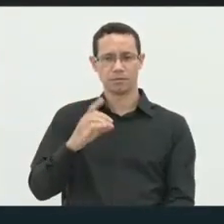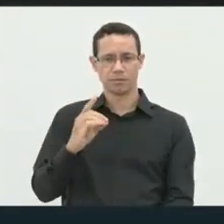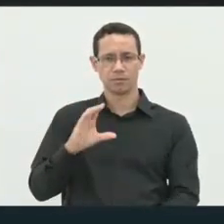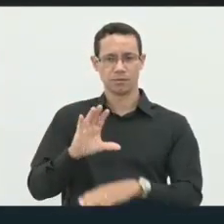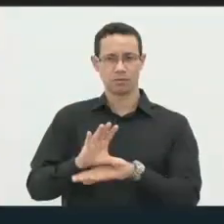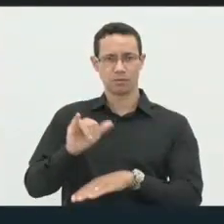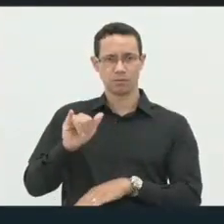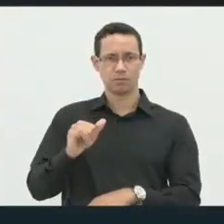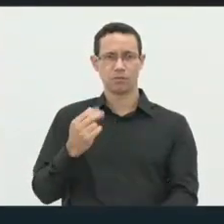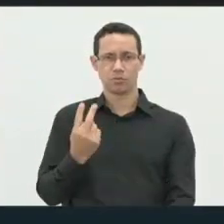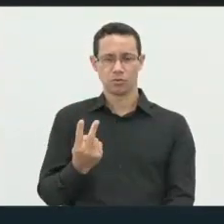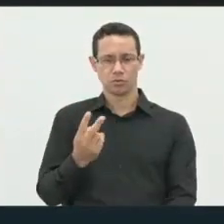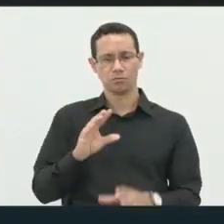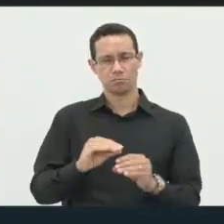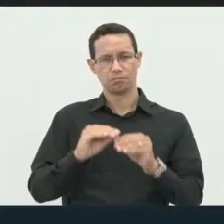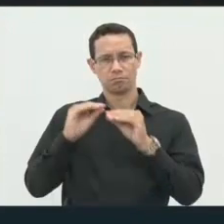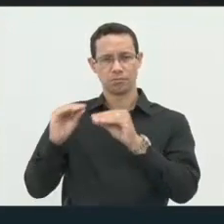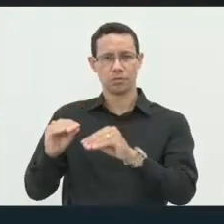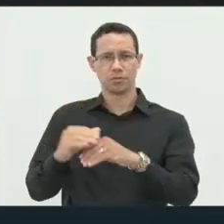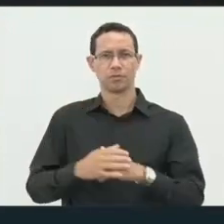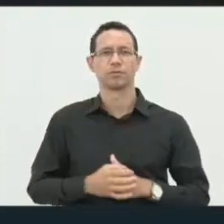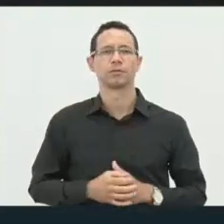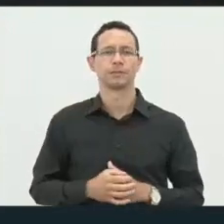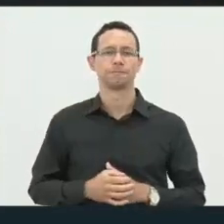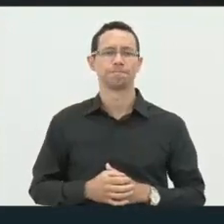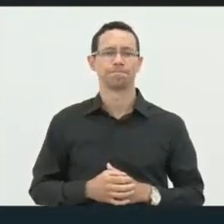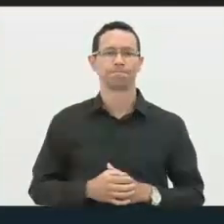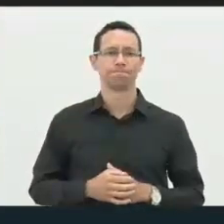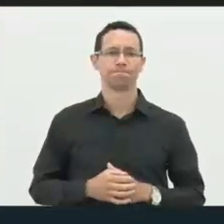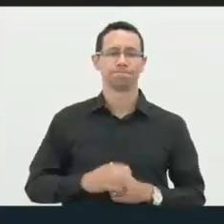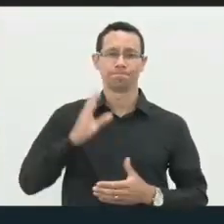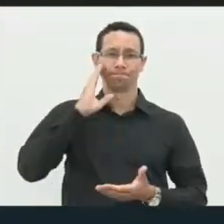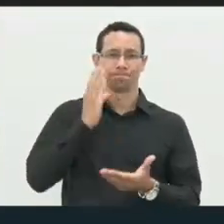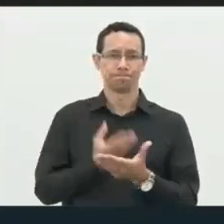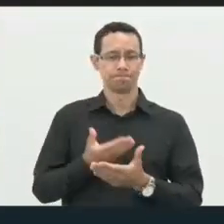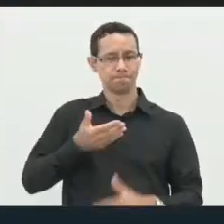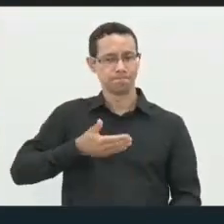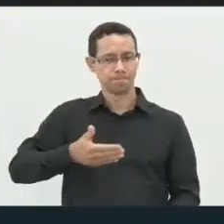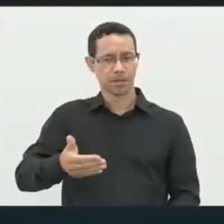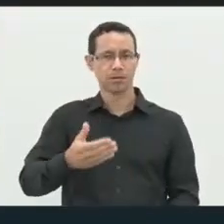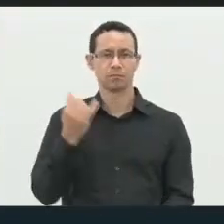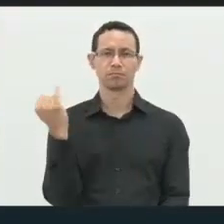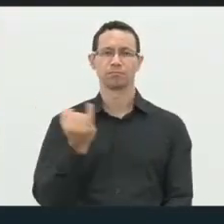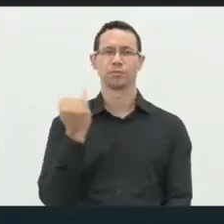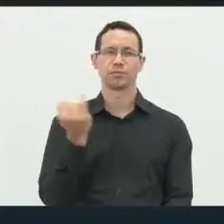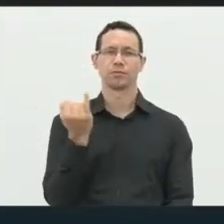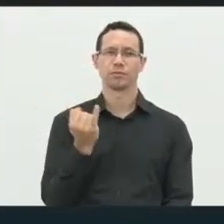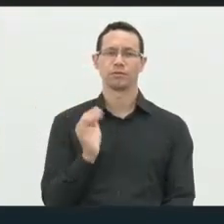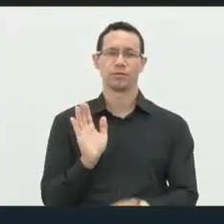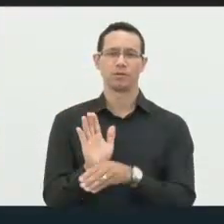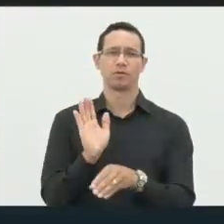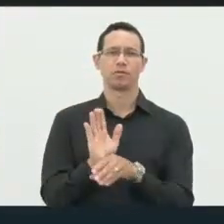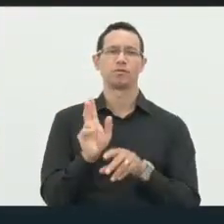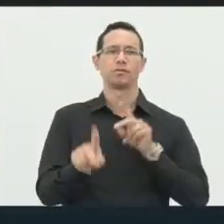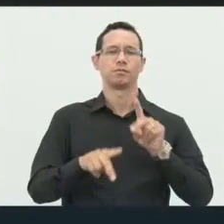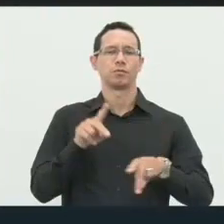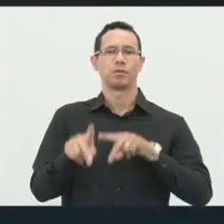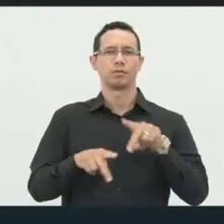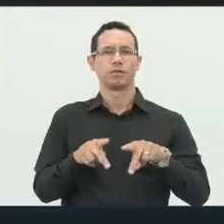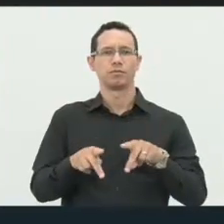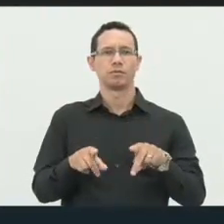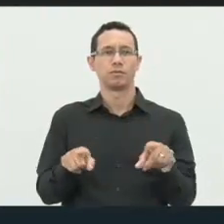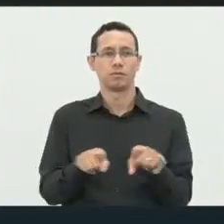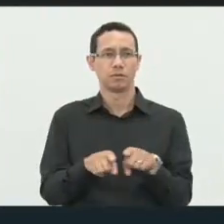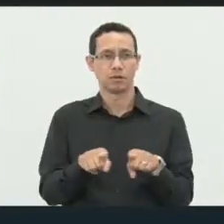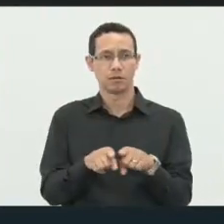desse local Nós acreditamos que vai ser de grande vareia para a população e eu também gostaria